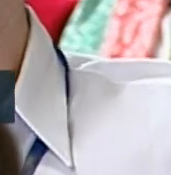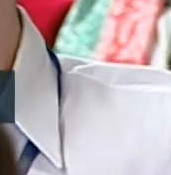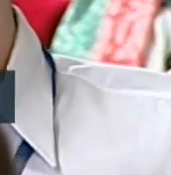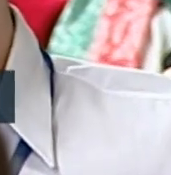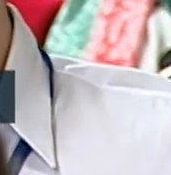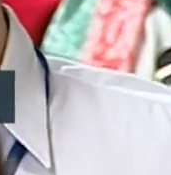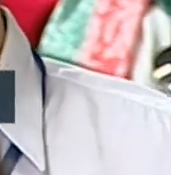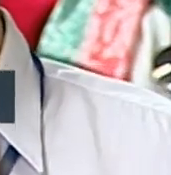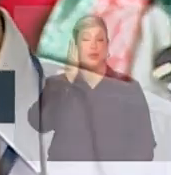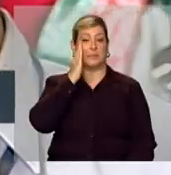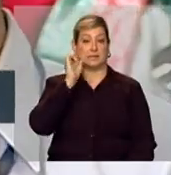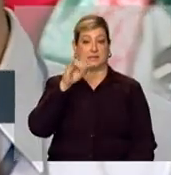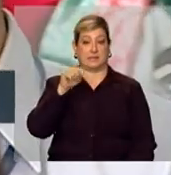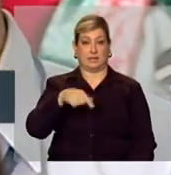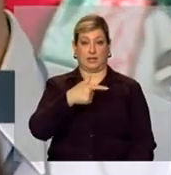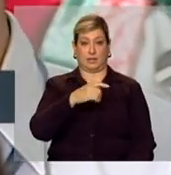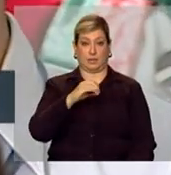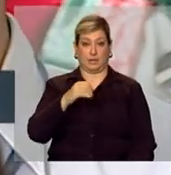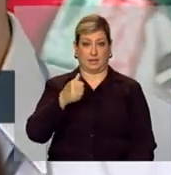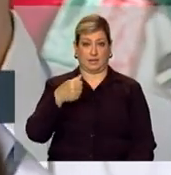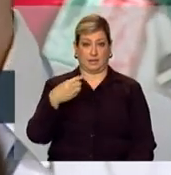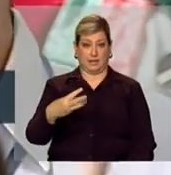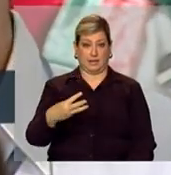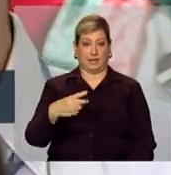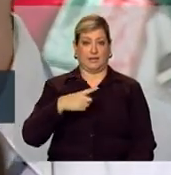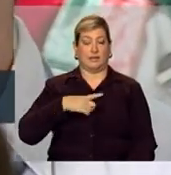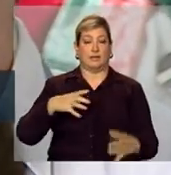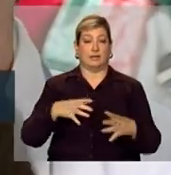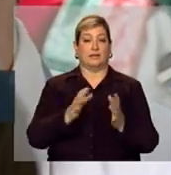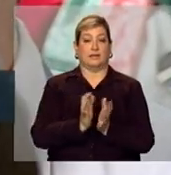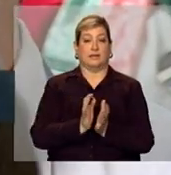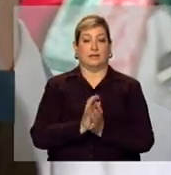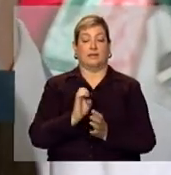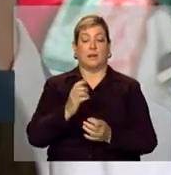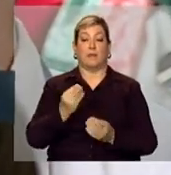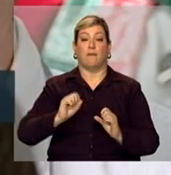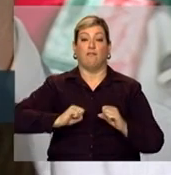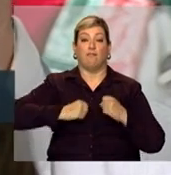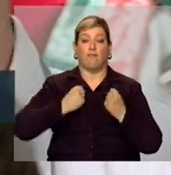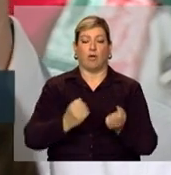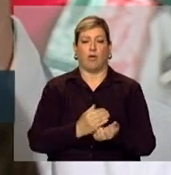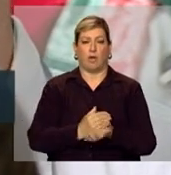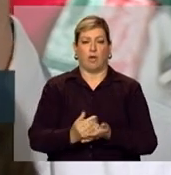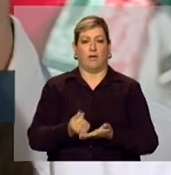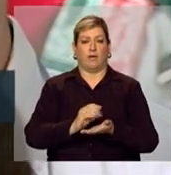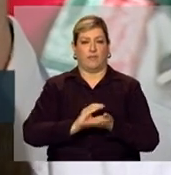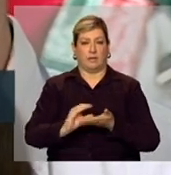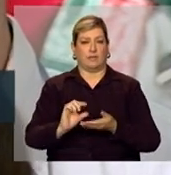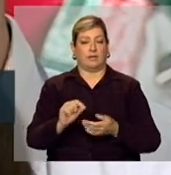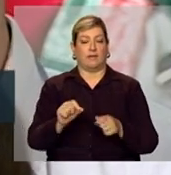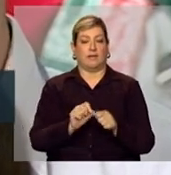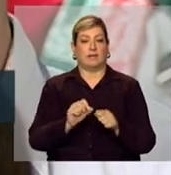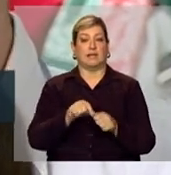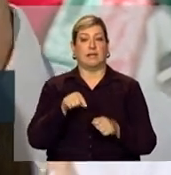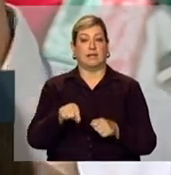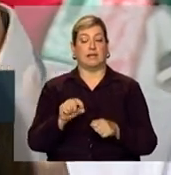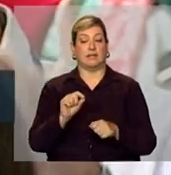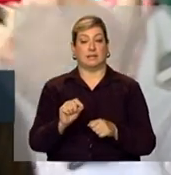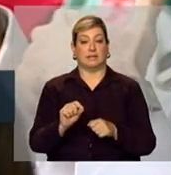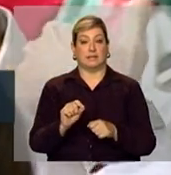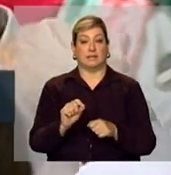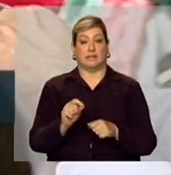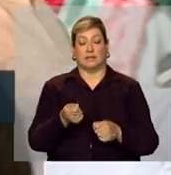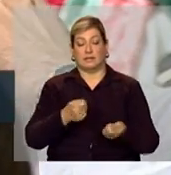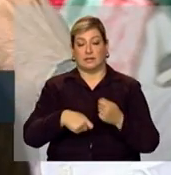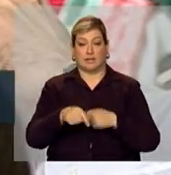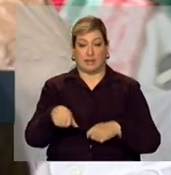2013 ainda é um ano que o governo precisa entrar muito forte nos investimentos para fazer eles deslancharam se esse